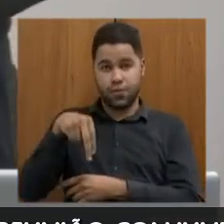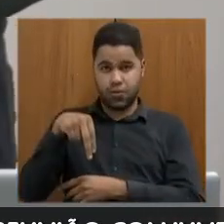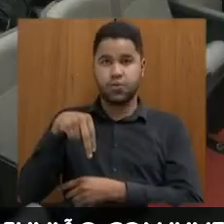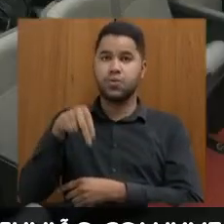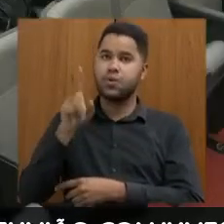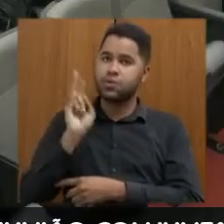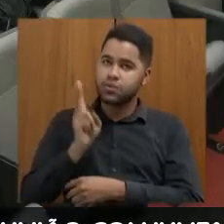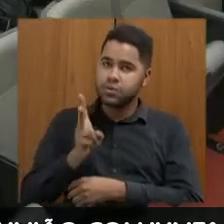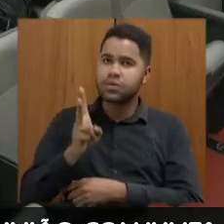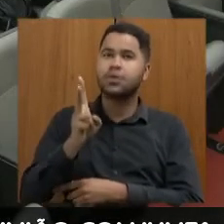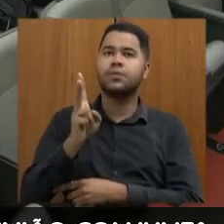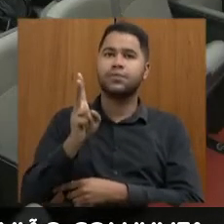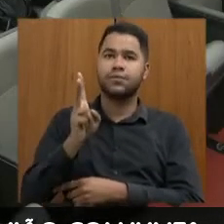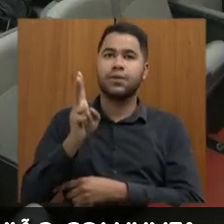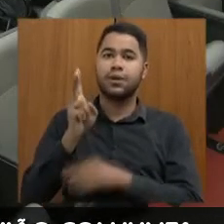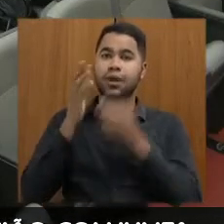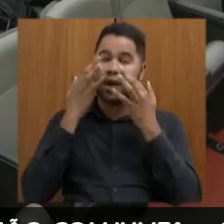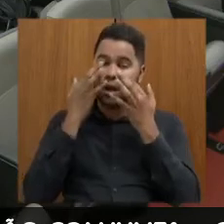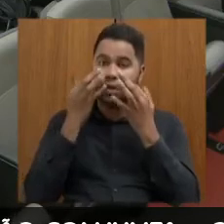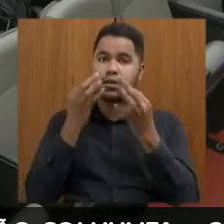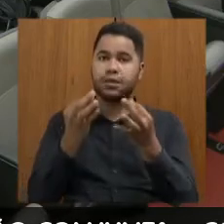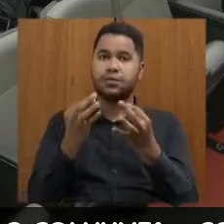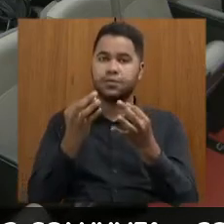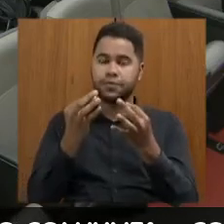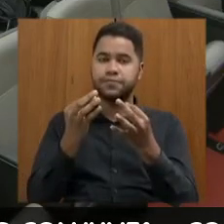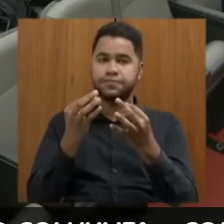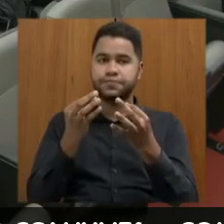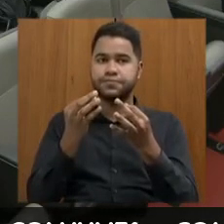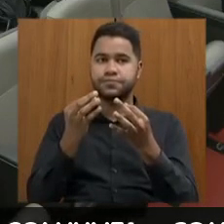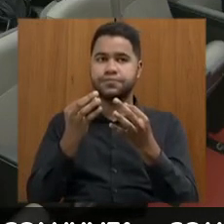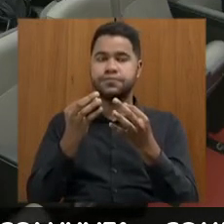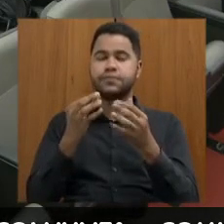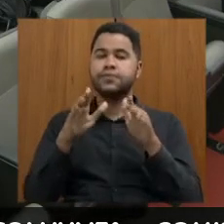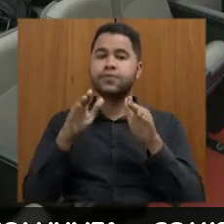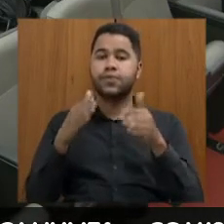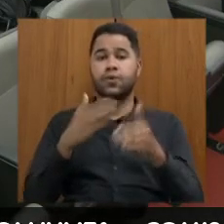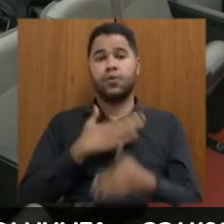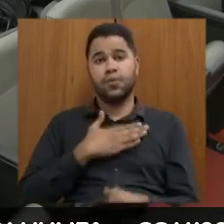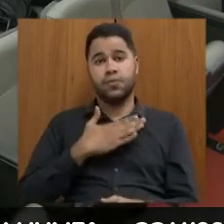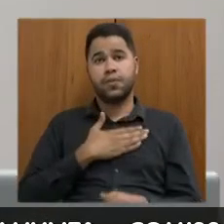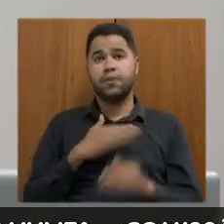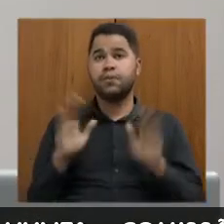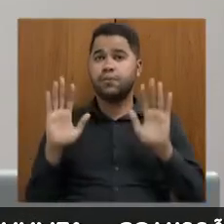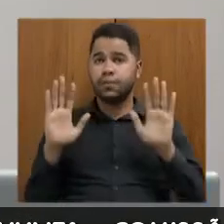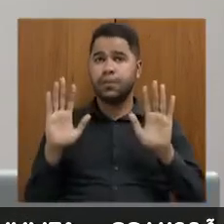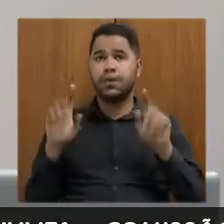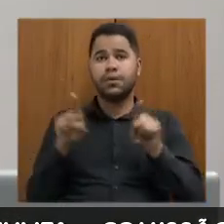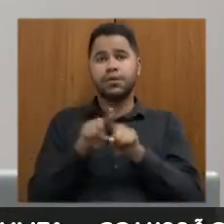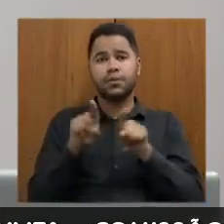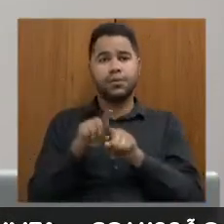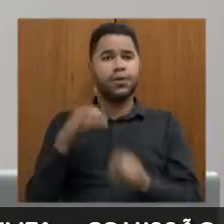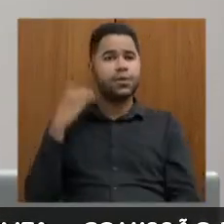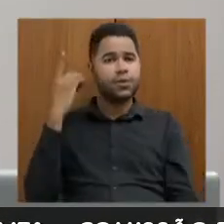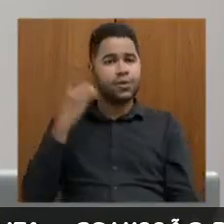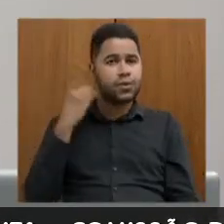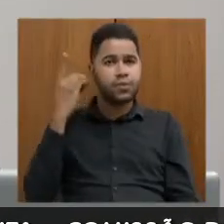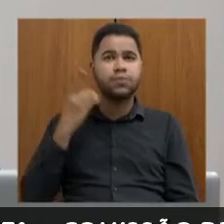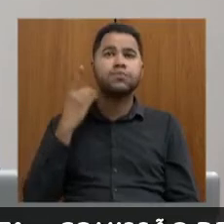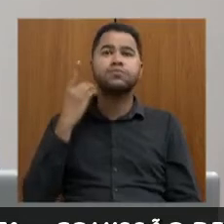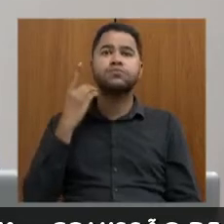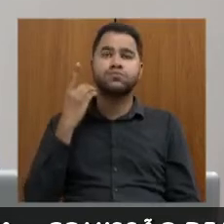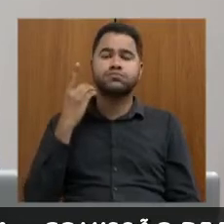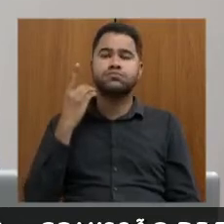muito atencioso com especialmente comigo mas com os deputados também né